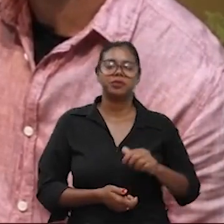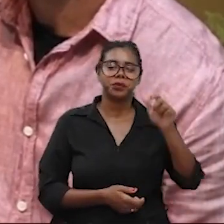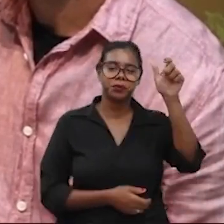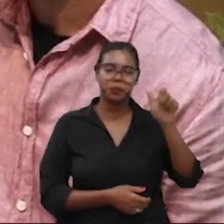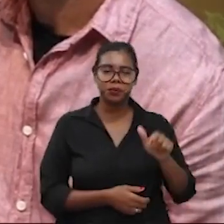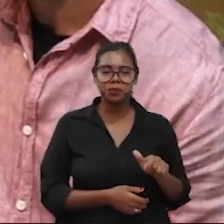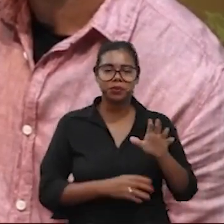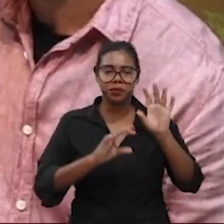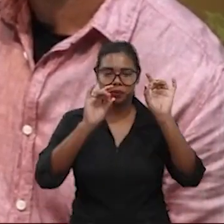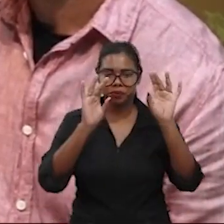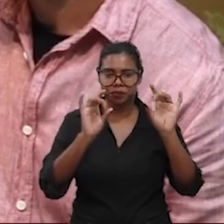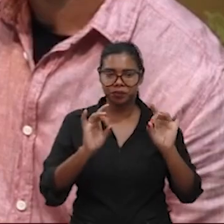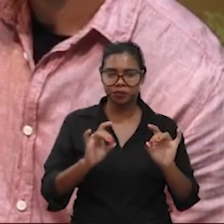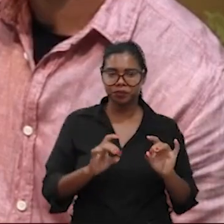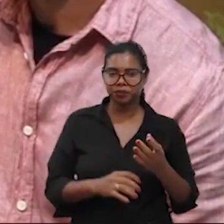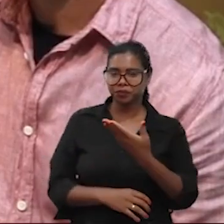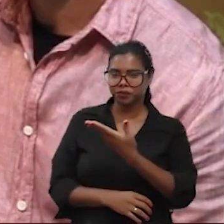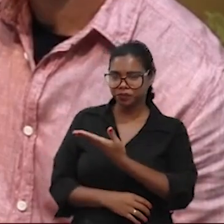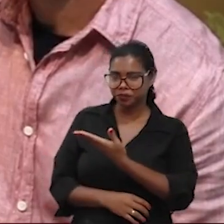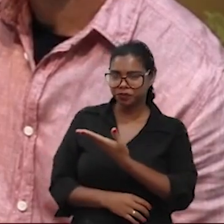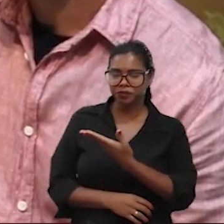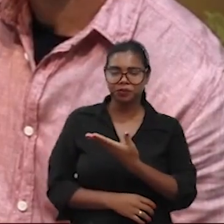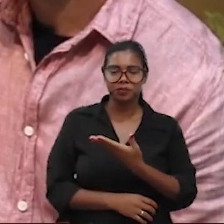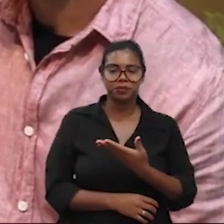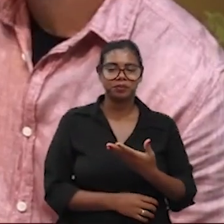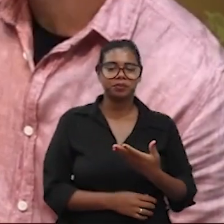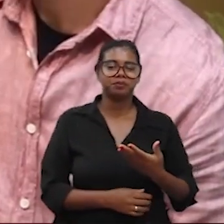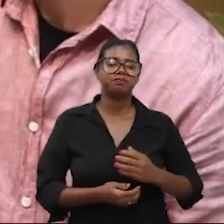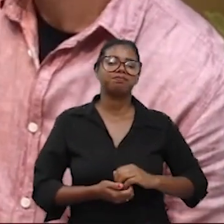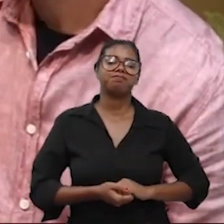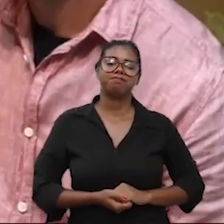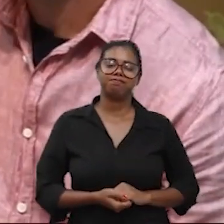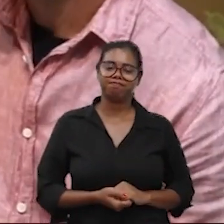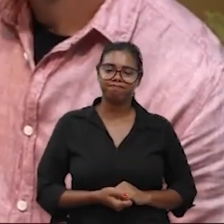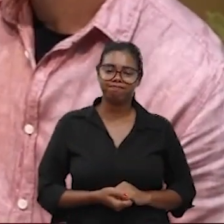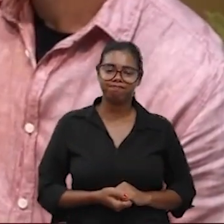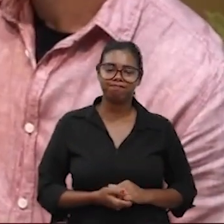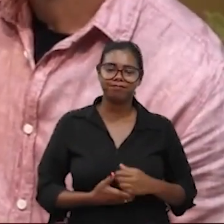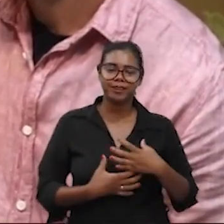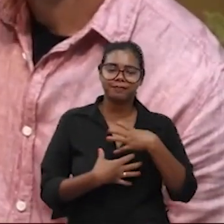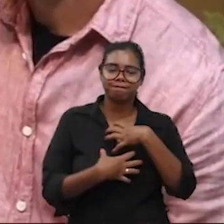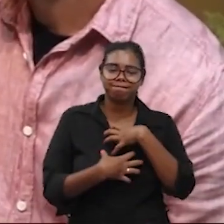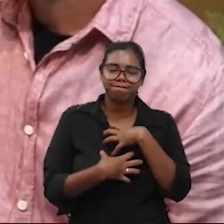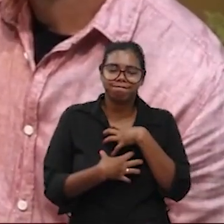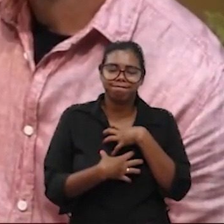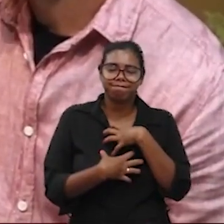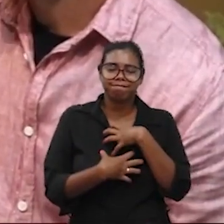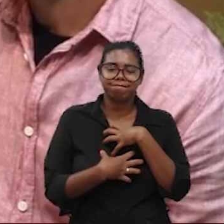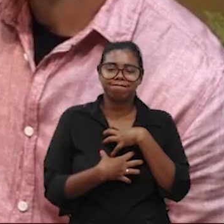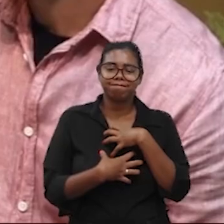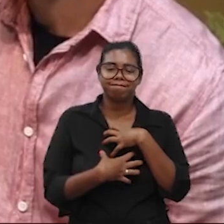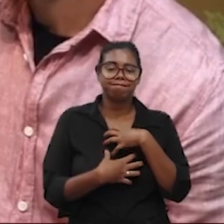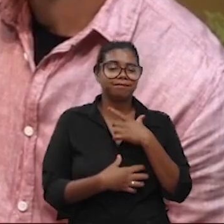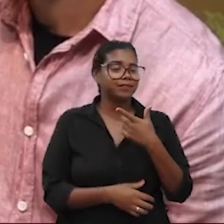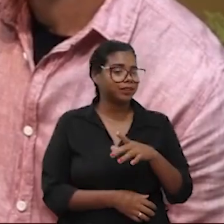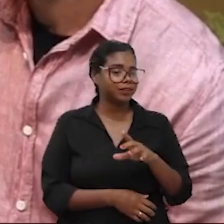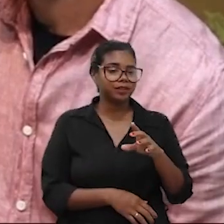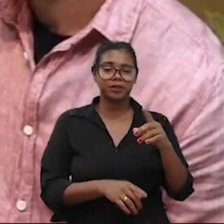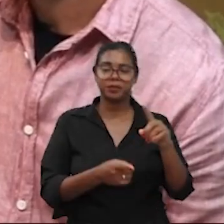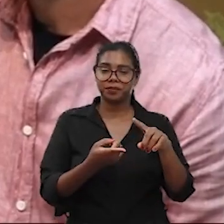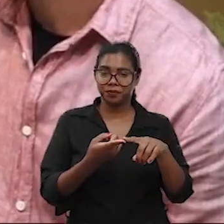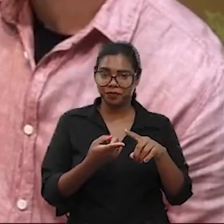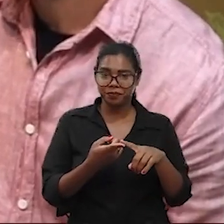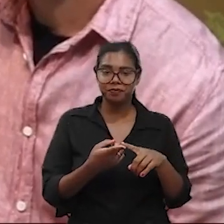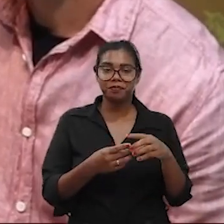dizer assim, de muita sensibilidade. Né? Não é por acaso também que ela, no período